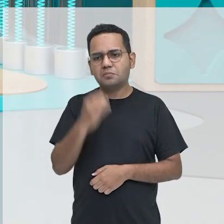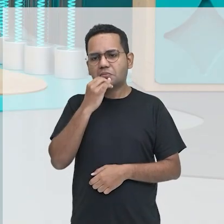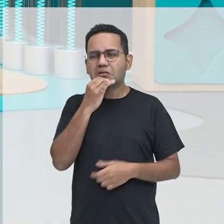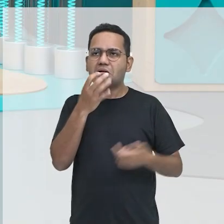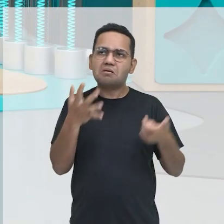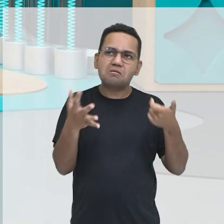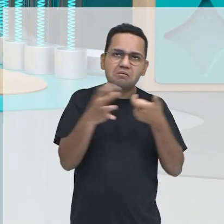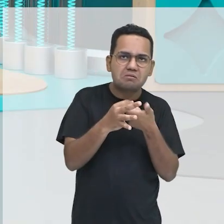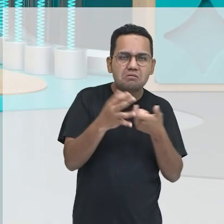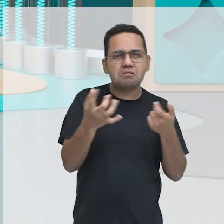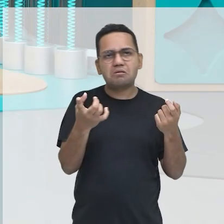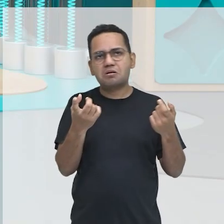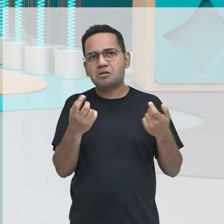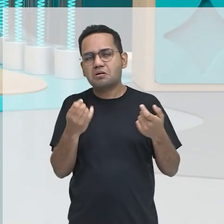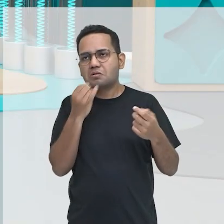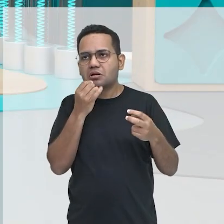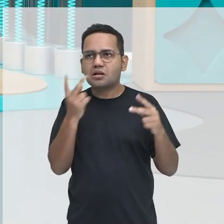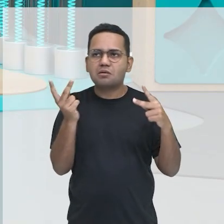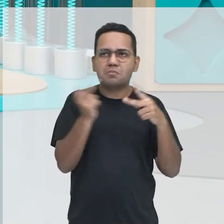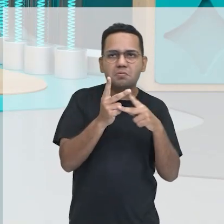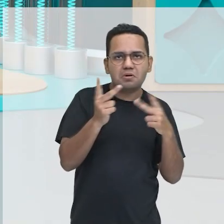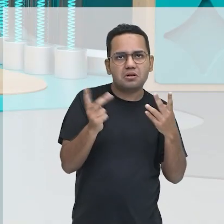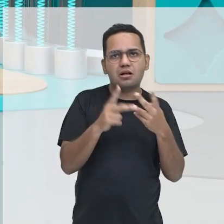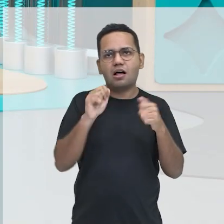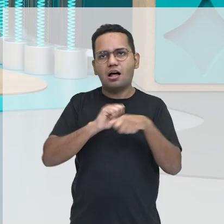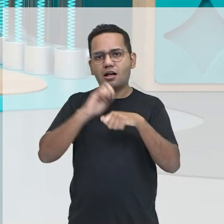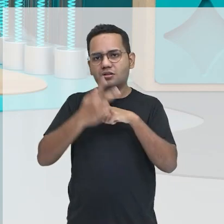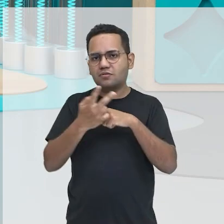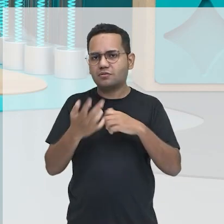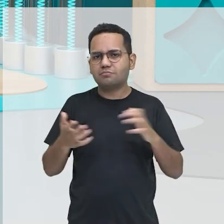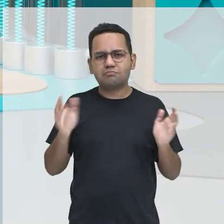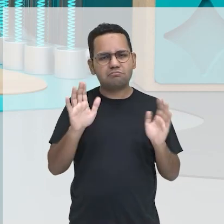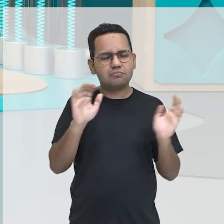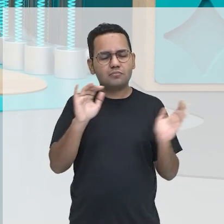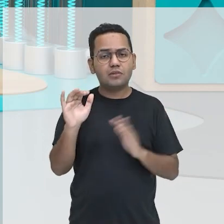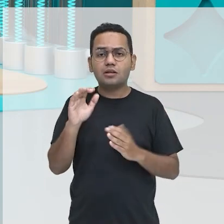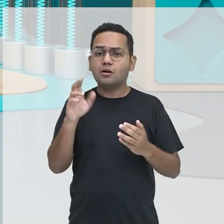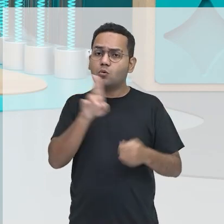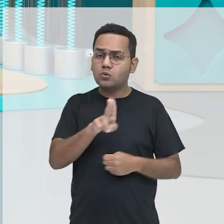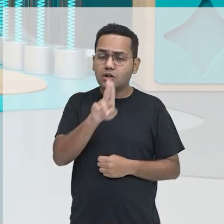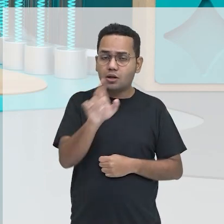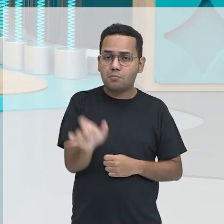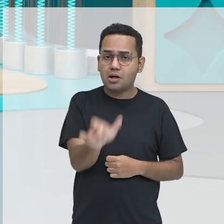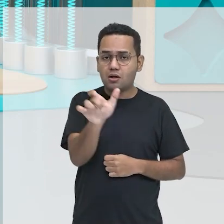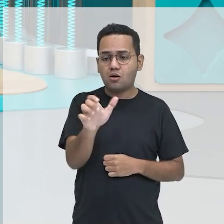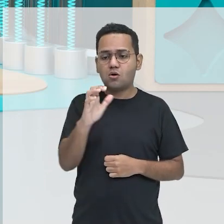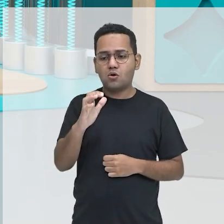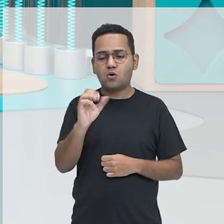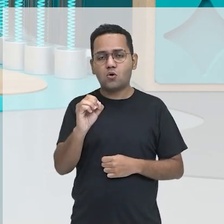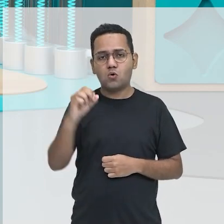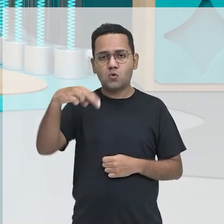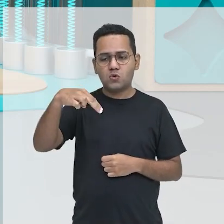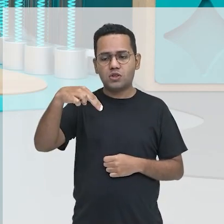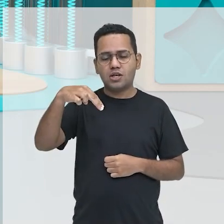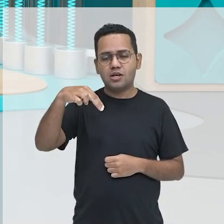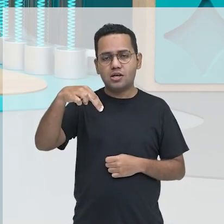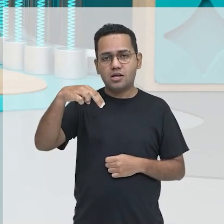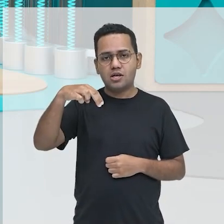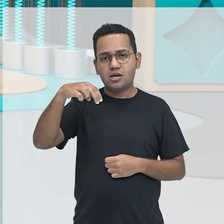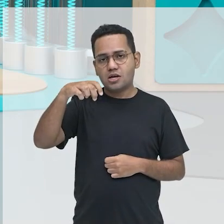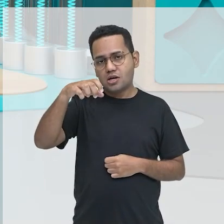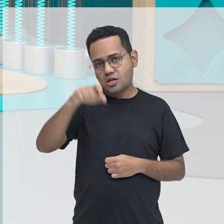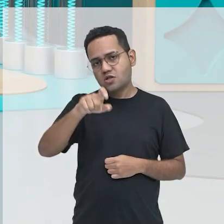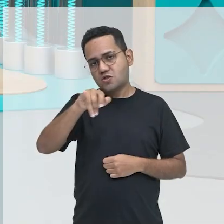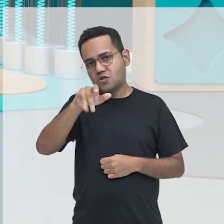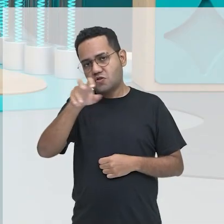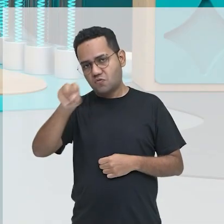uma preposição, se é um advérbio, enfim. Eu vou utilizar a palavrinha conectivo, que é uma dessas classes gramaticais